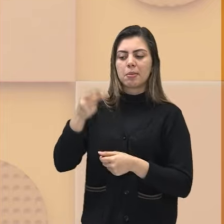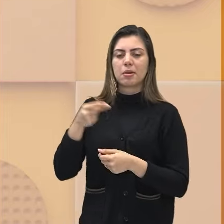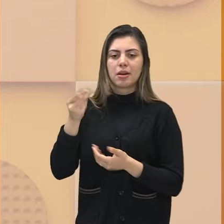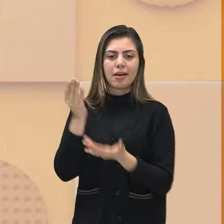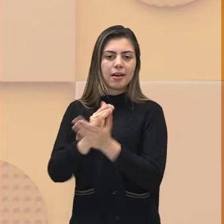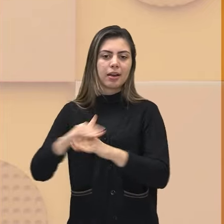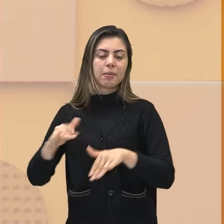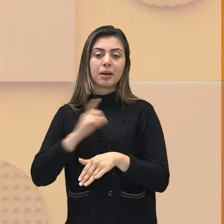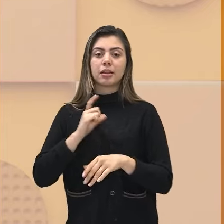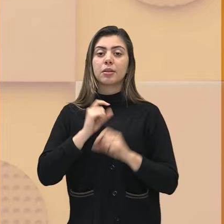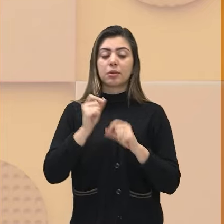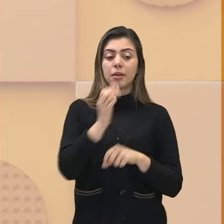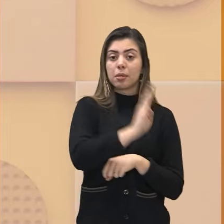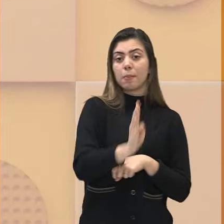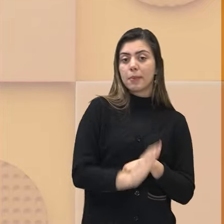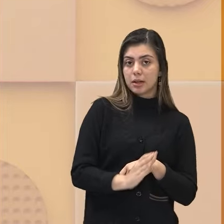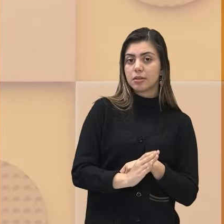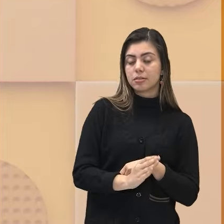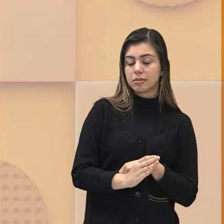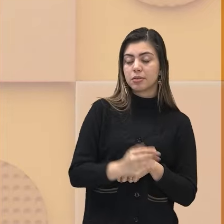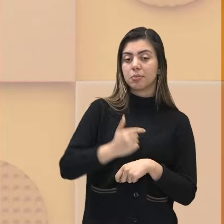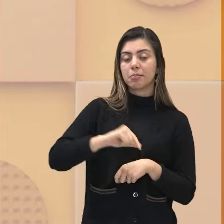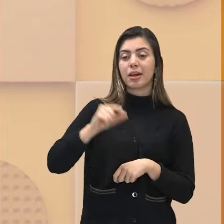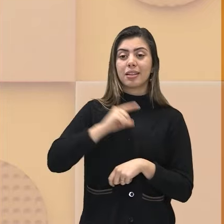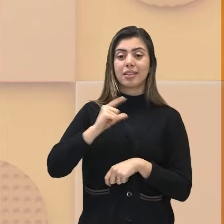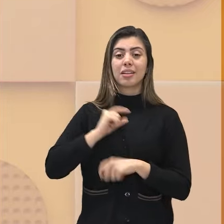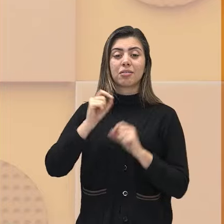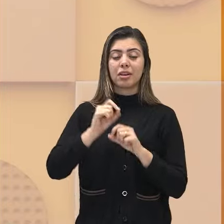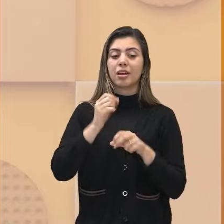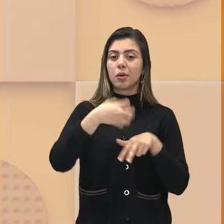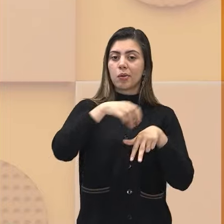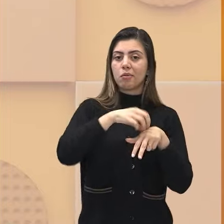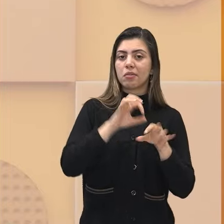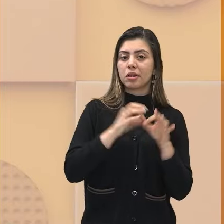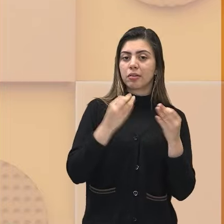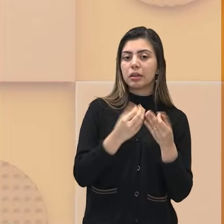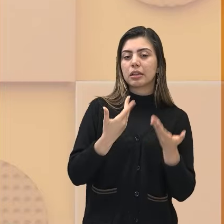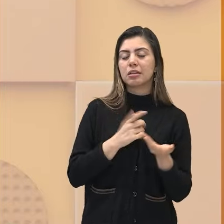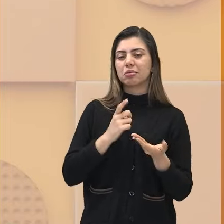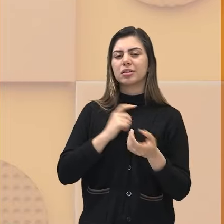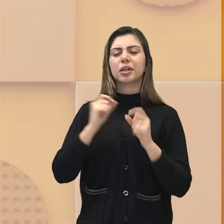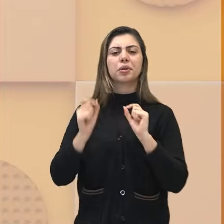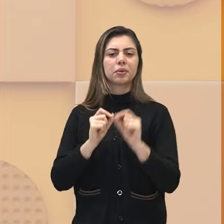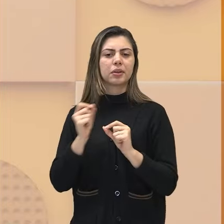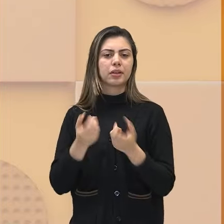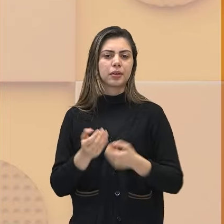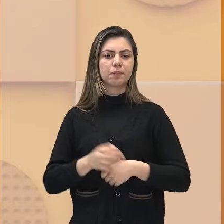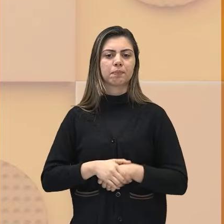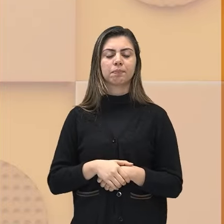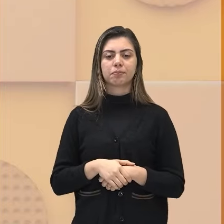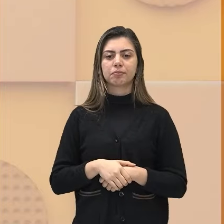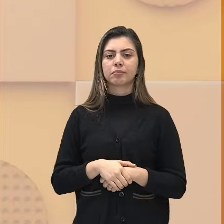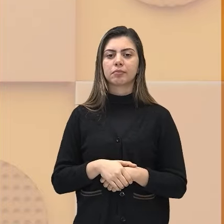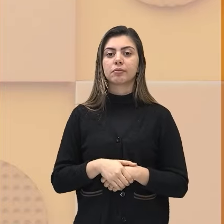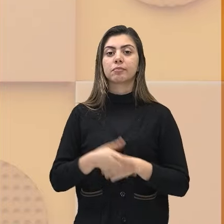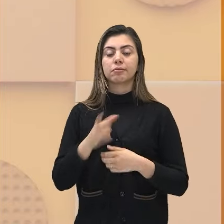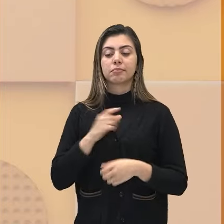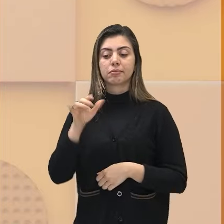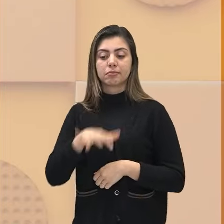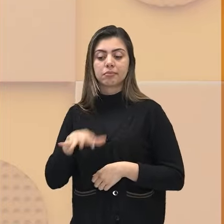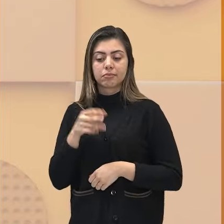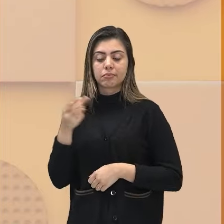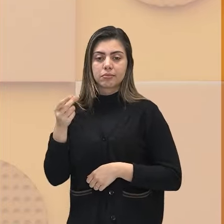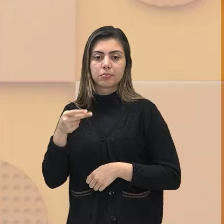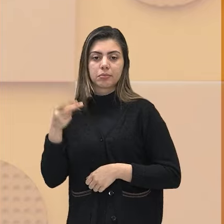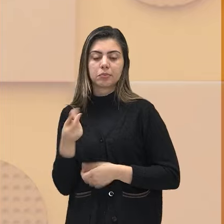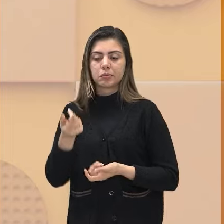Unido do Brasil, tá bom? Com a família real lá, e que toda essa forma de comando, de privilégios e centro político administrativo voltasse